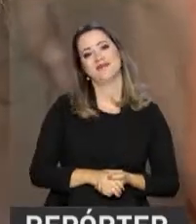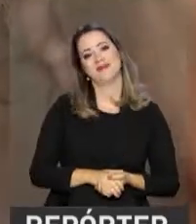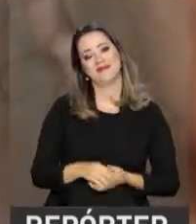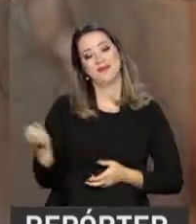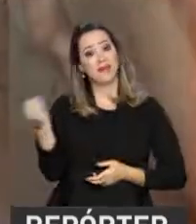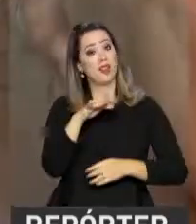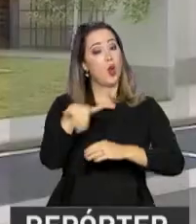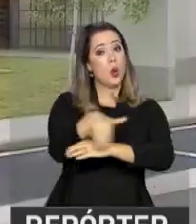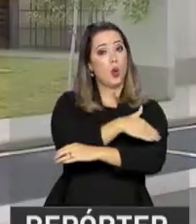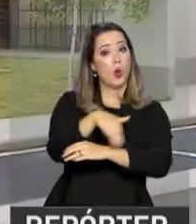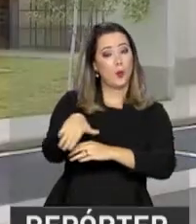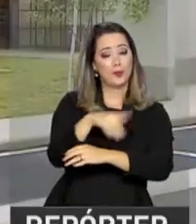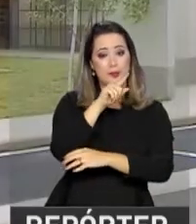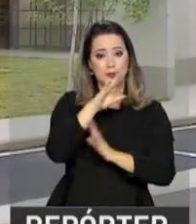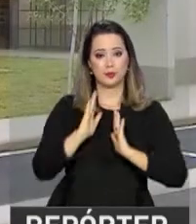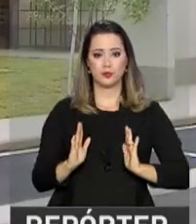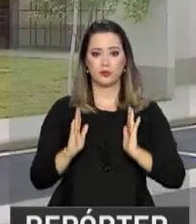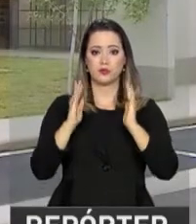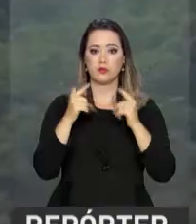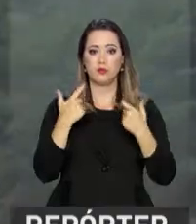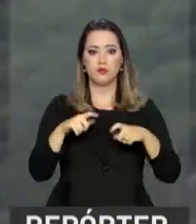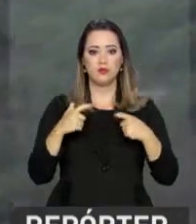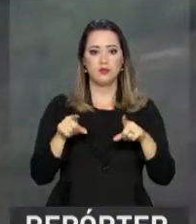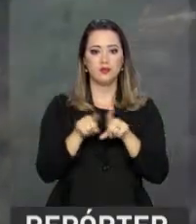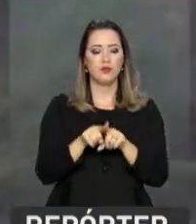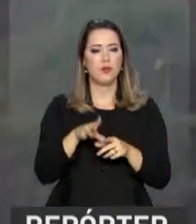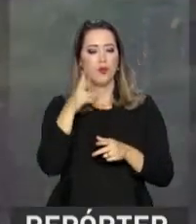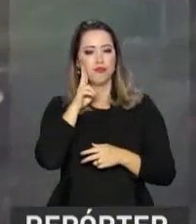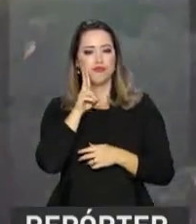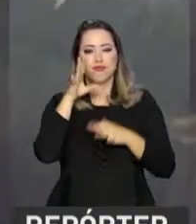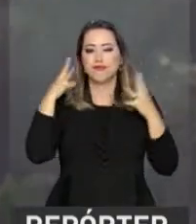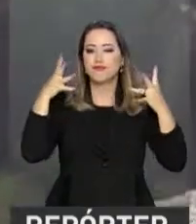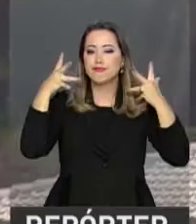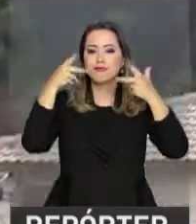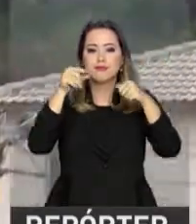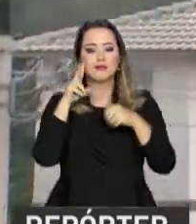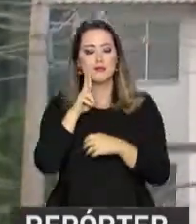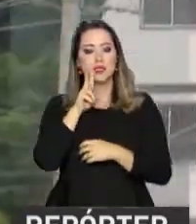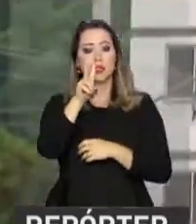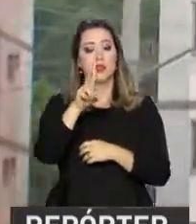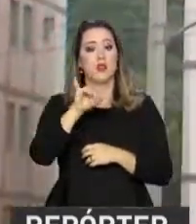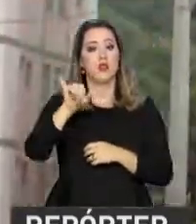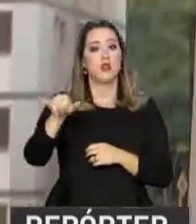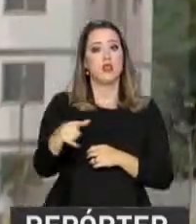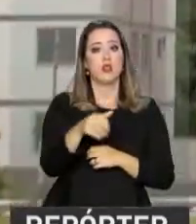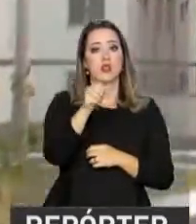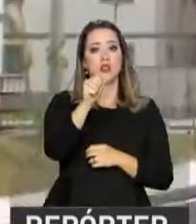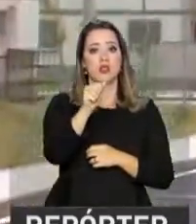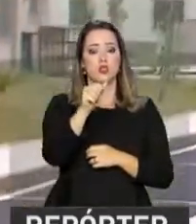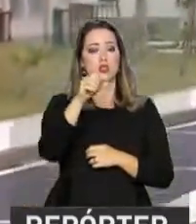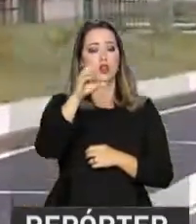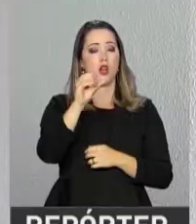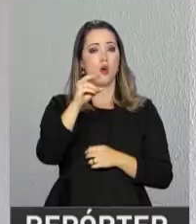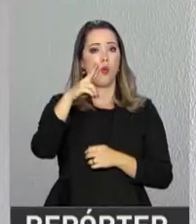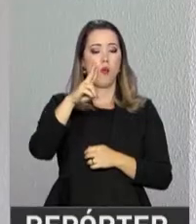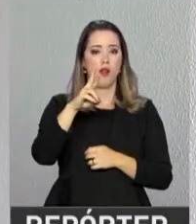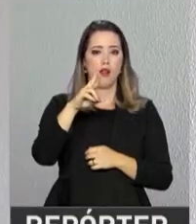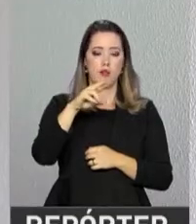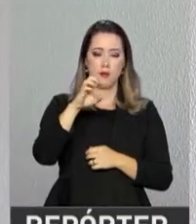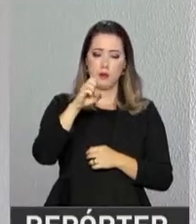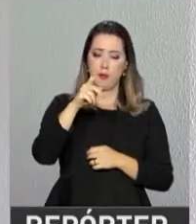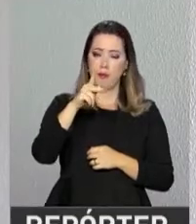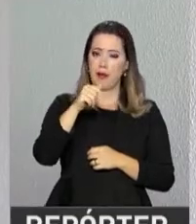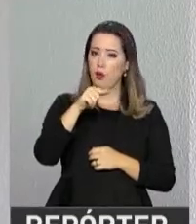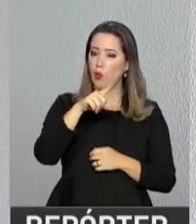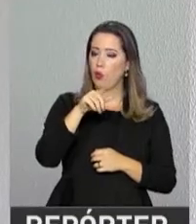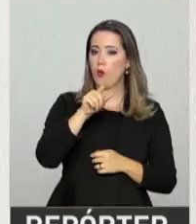Dona Maria Luísa, no residencial Vila Carioca, tem uma vista privilegiada, em Jacarepaguá, na Zona Oeste. O apartamento